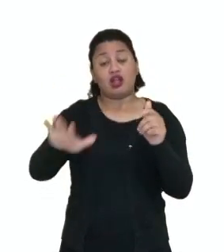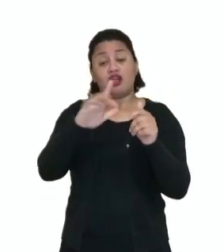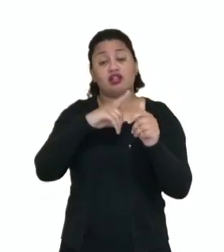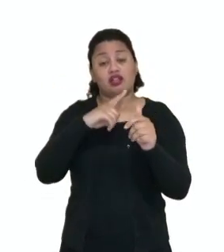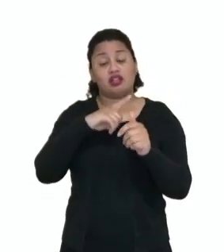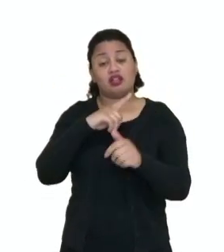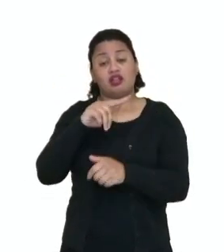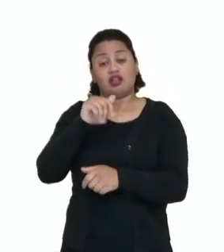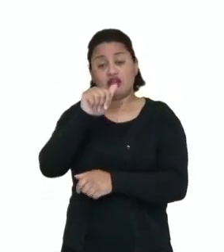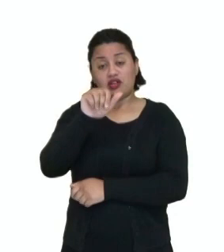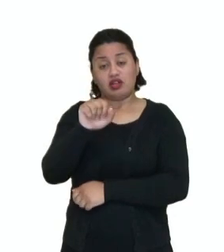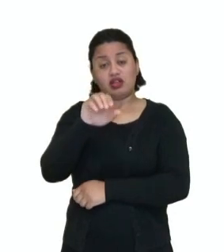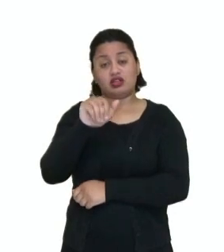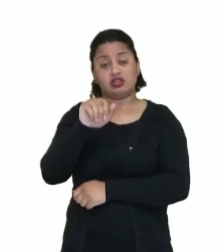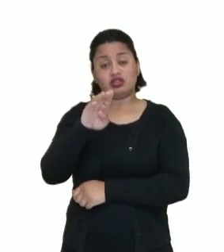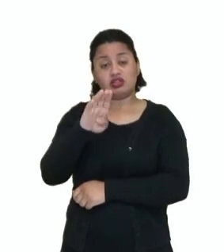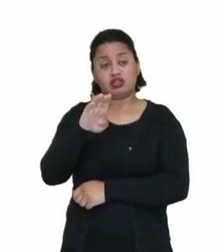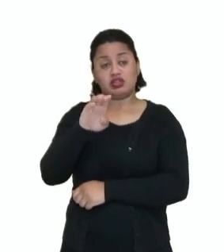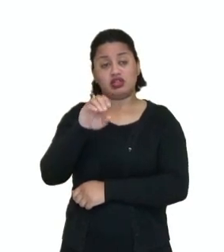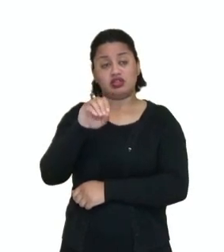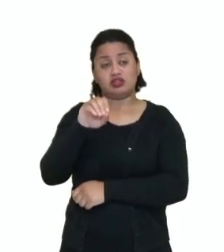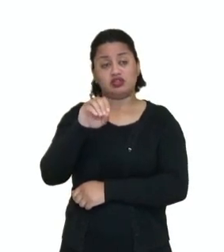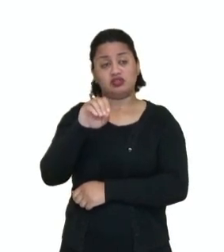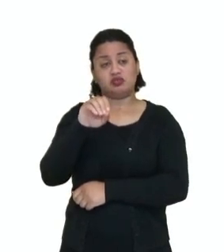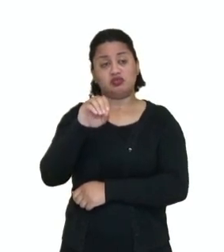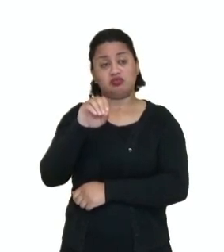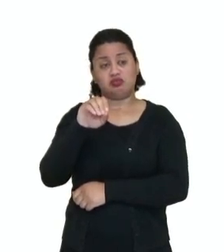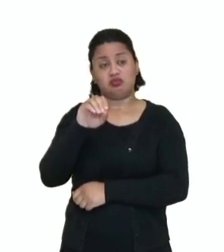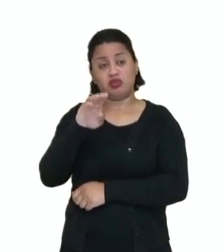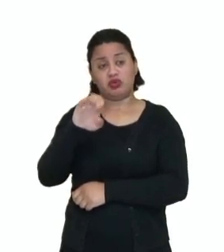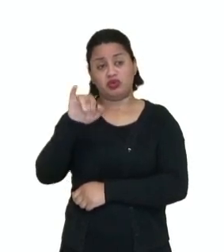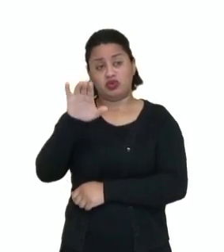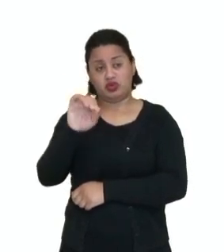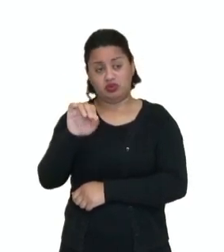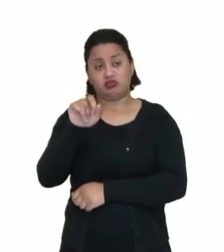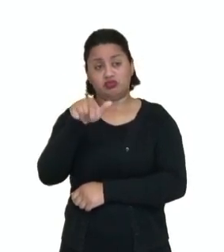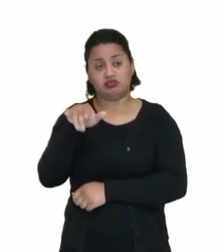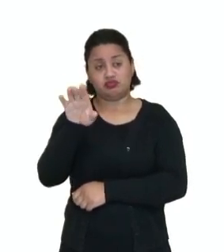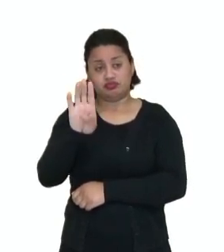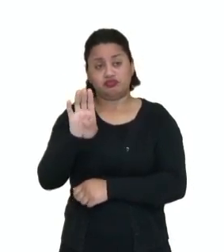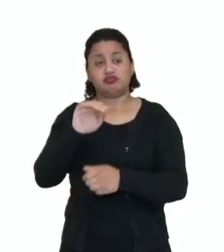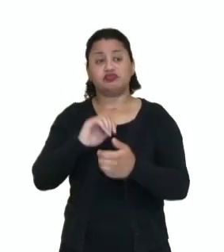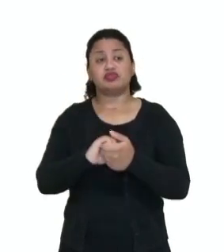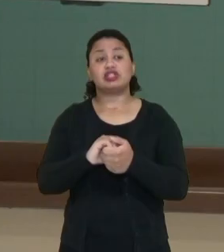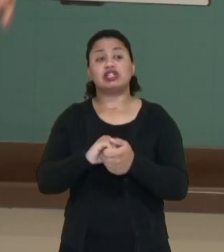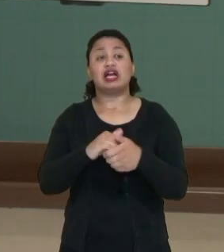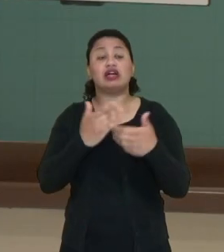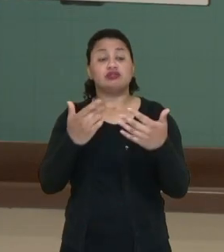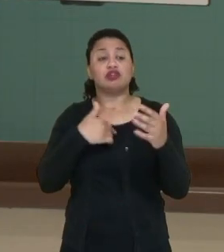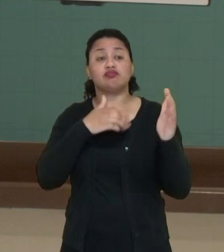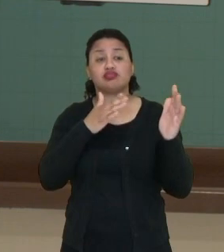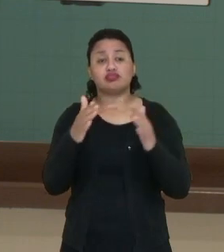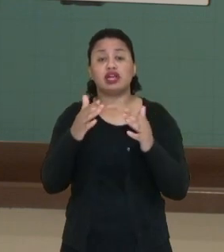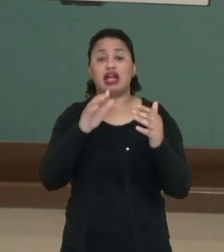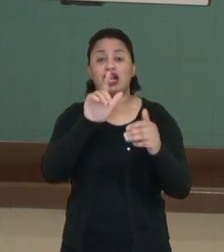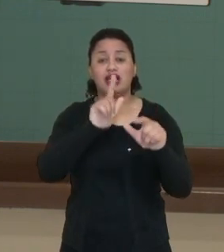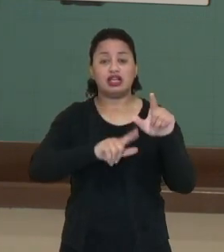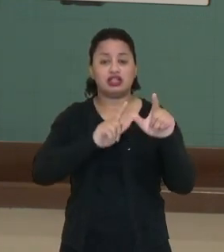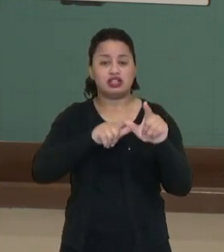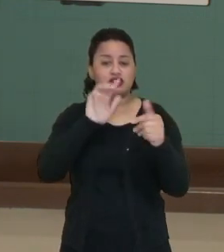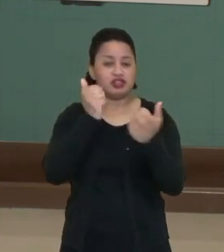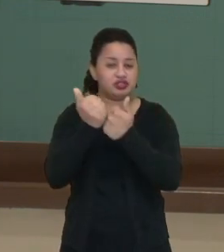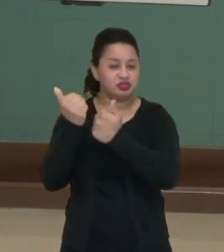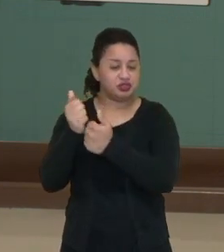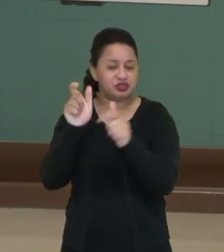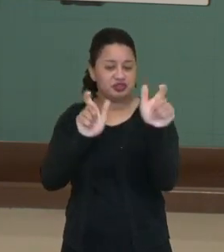que na combustão é o... Se esse gás se esgotar a vela, você já